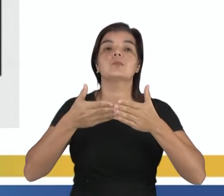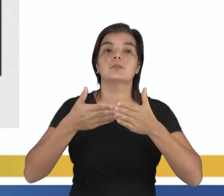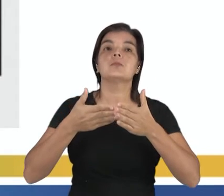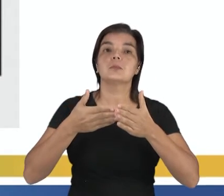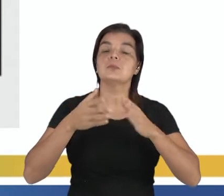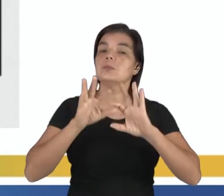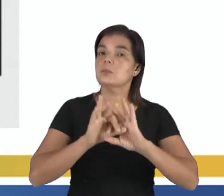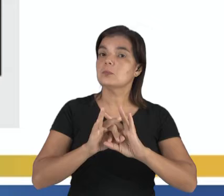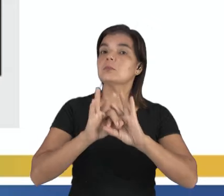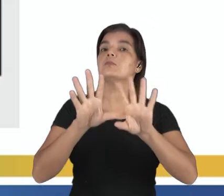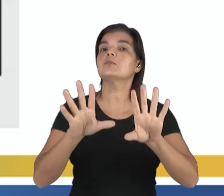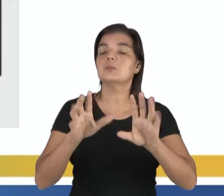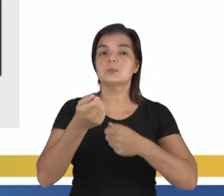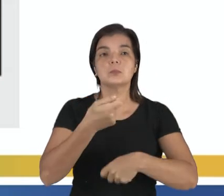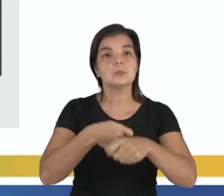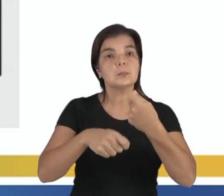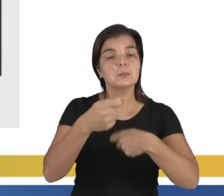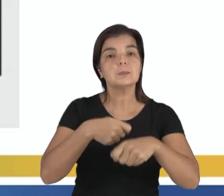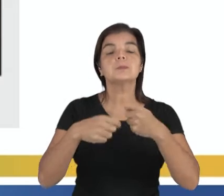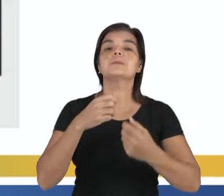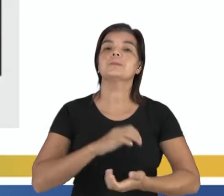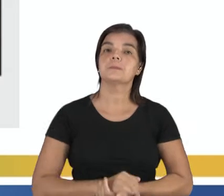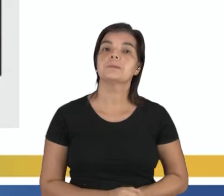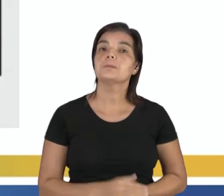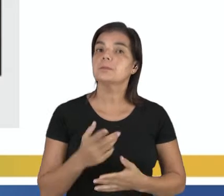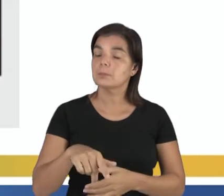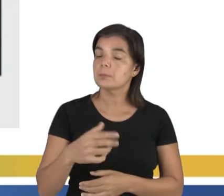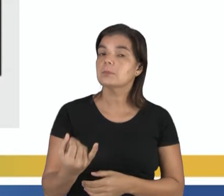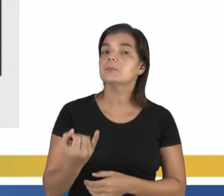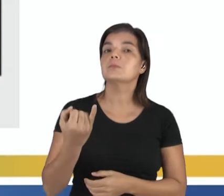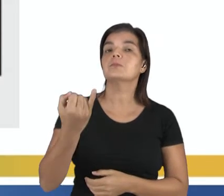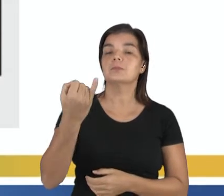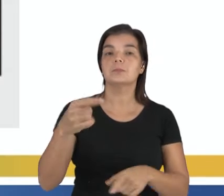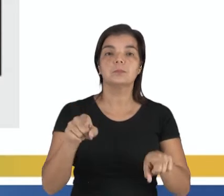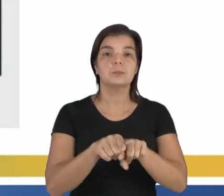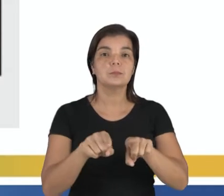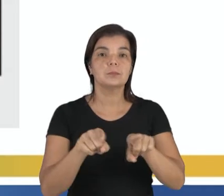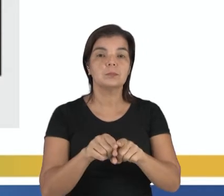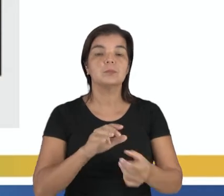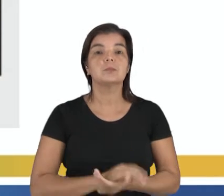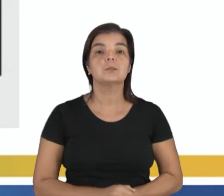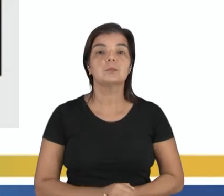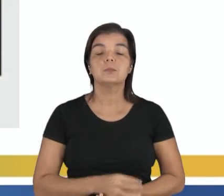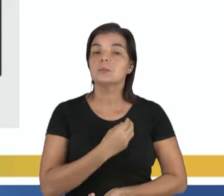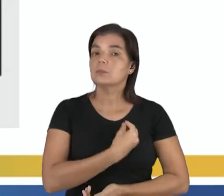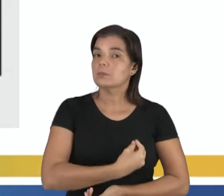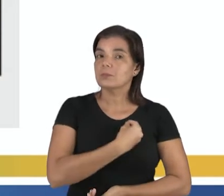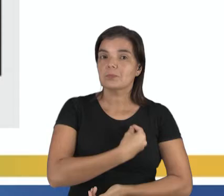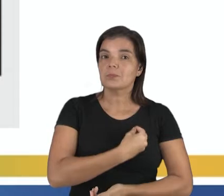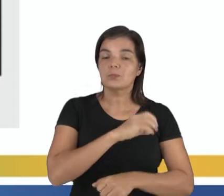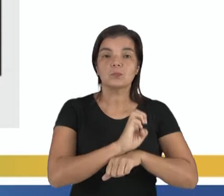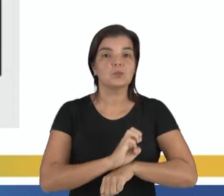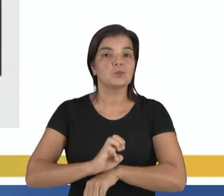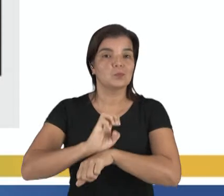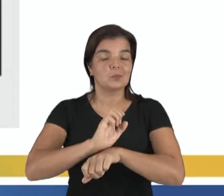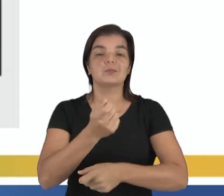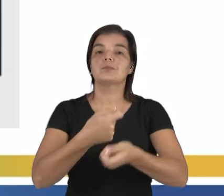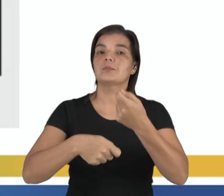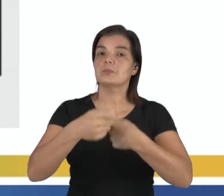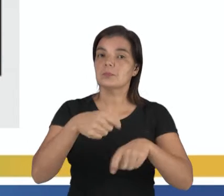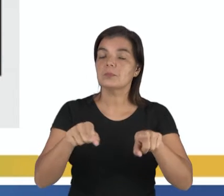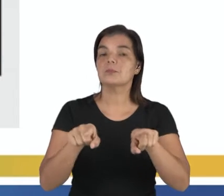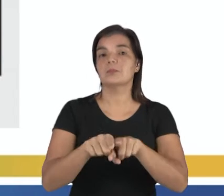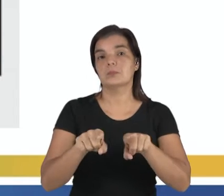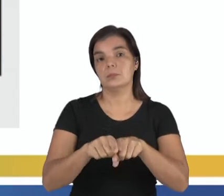trabalho, e também o liberalismo econômico, que é muito importante também, né? Que é essa não participação do Estado na economia. A